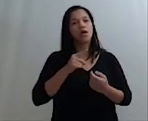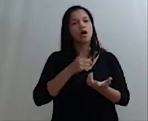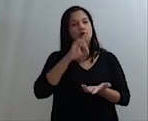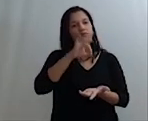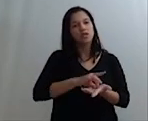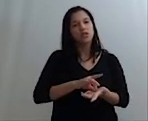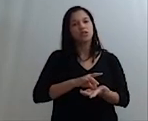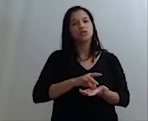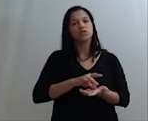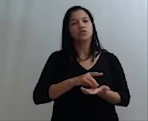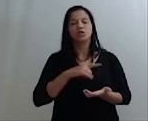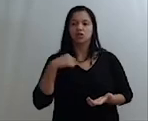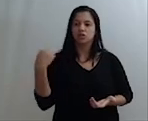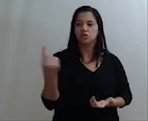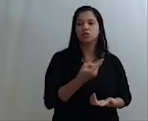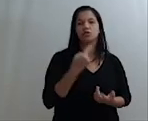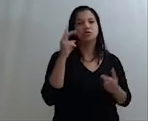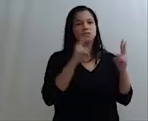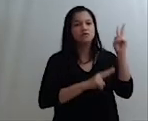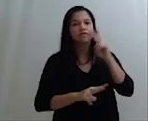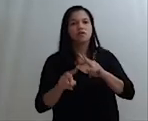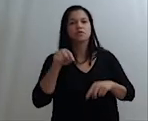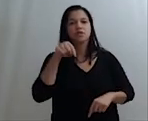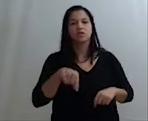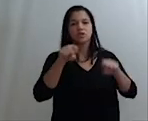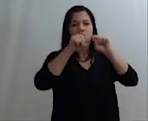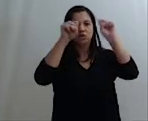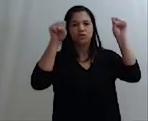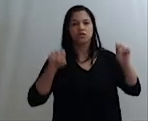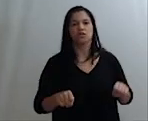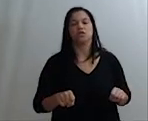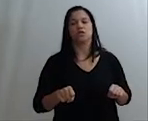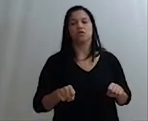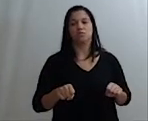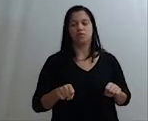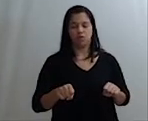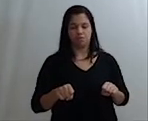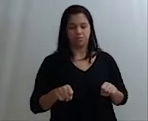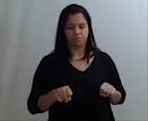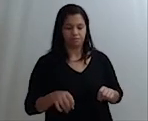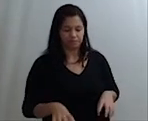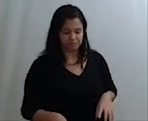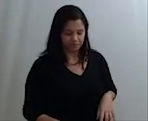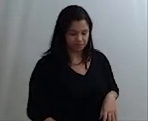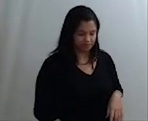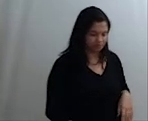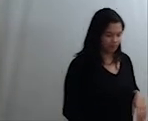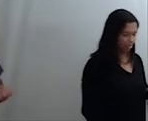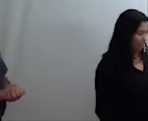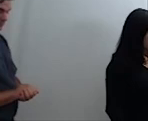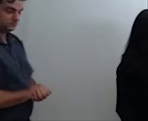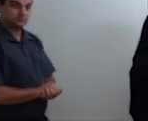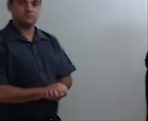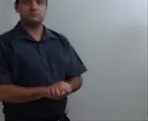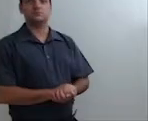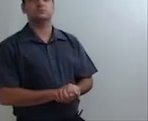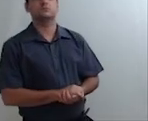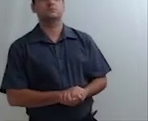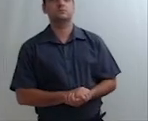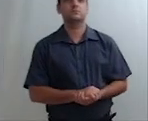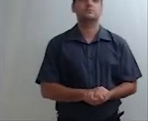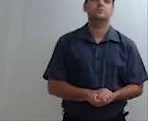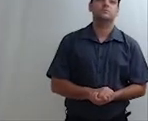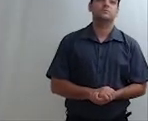nós ainda vemos no nosso sistema e que e que realmente me suscita muitas dúvidas se realmente